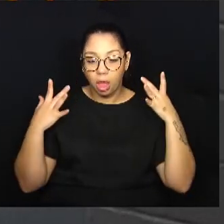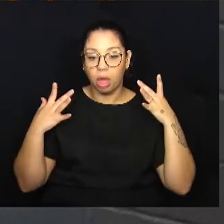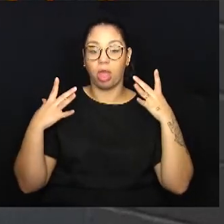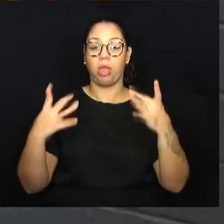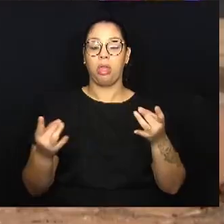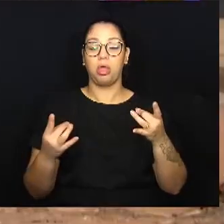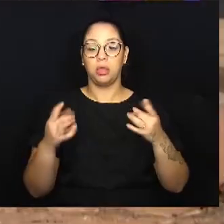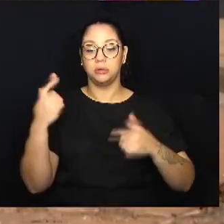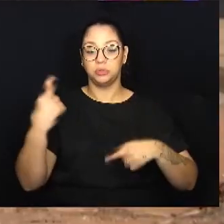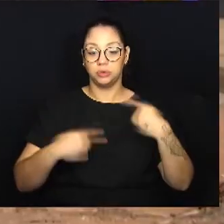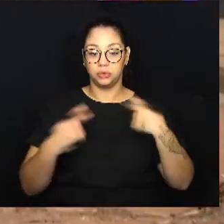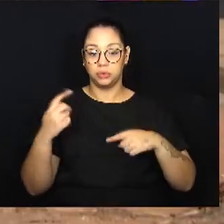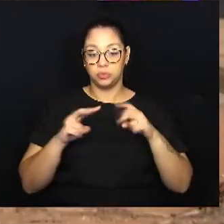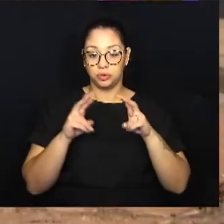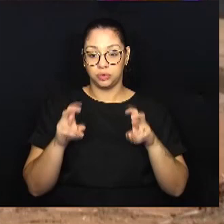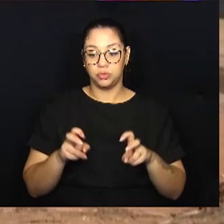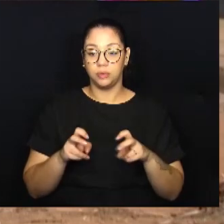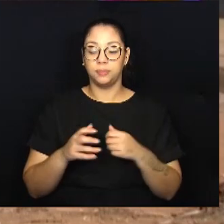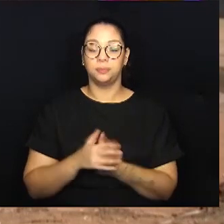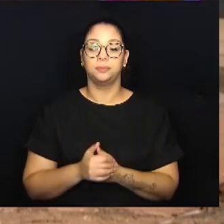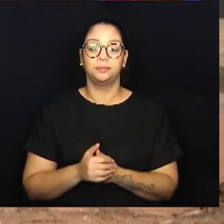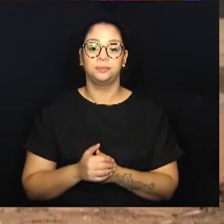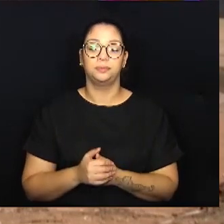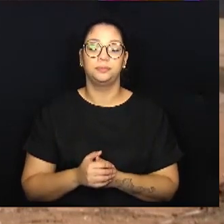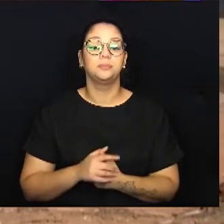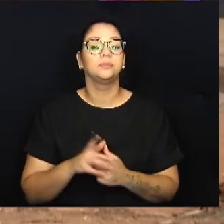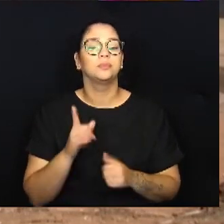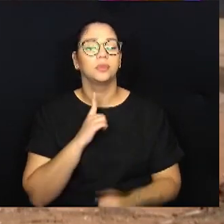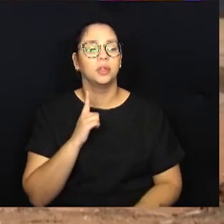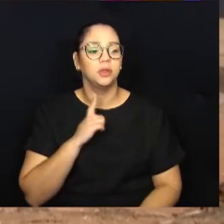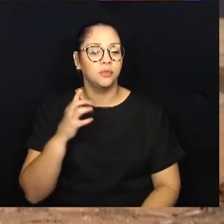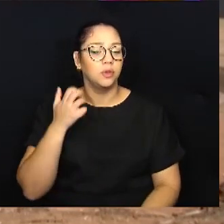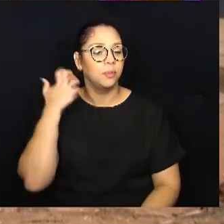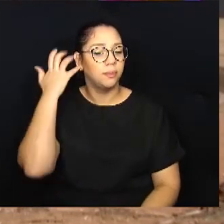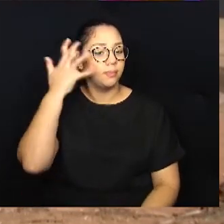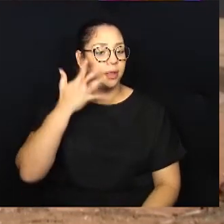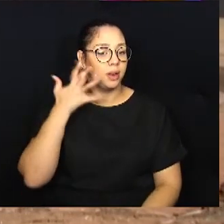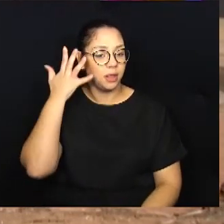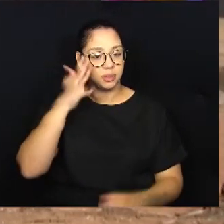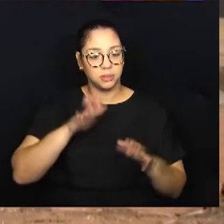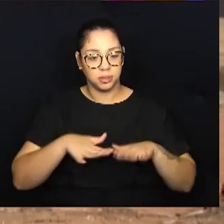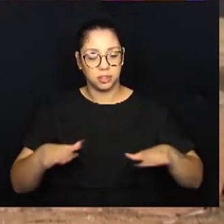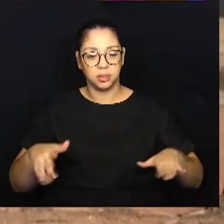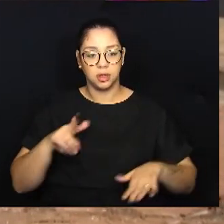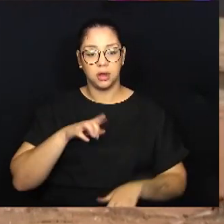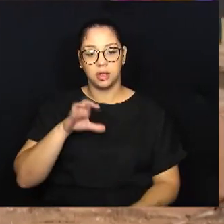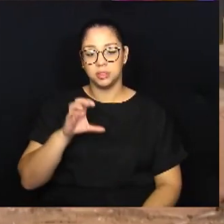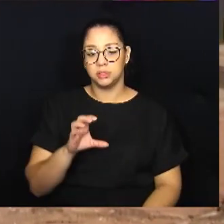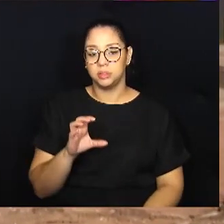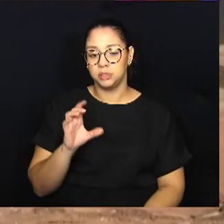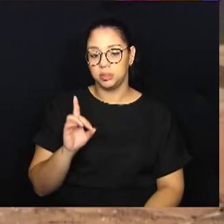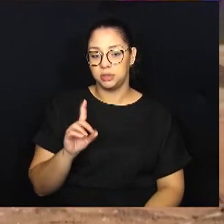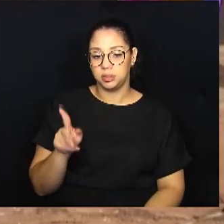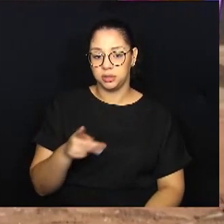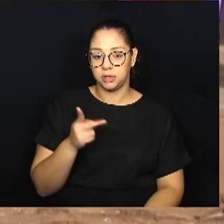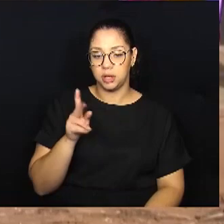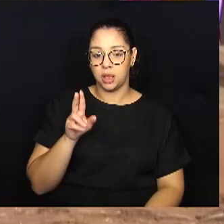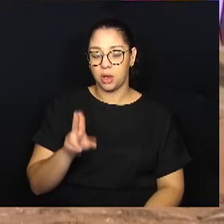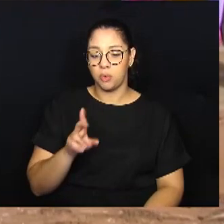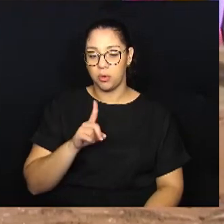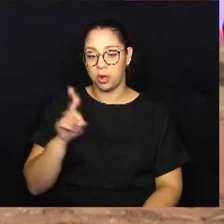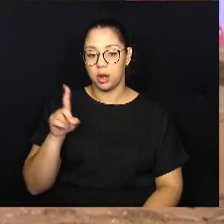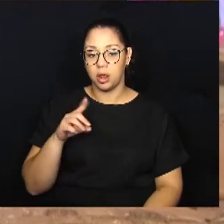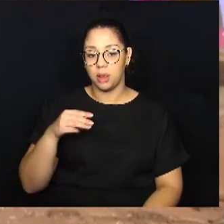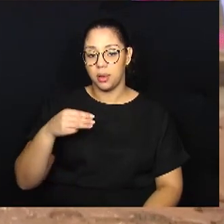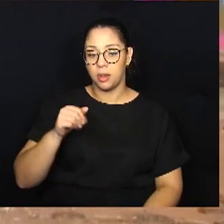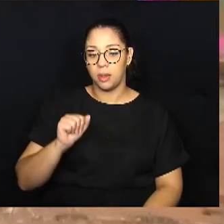debate sobre o tema. Depois de uma palestra para a criançada que eu dou aula no CDHU do Matão, a criançada, eu via